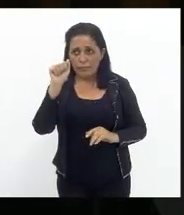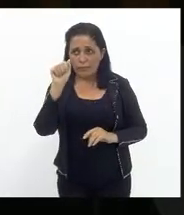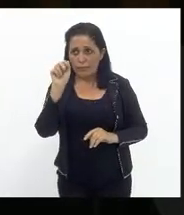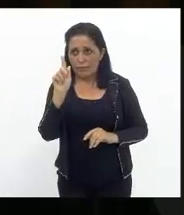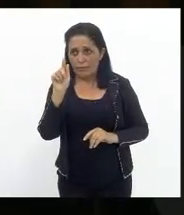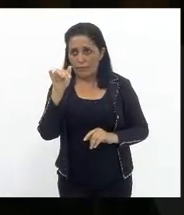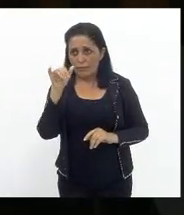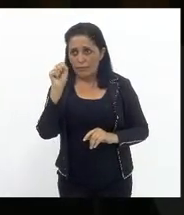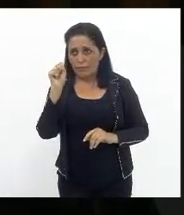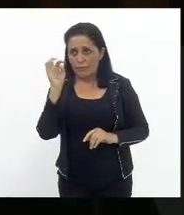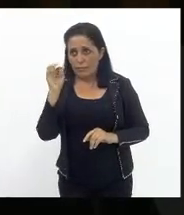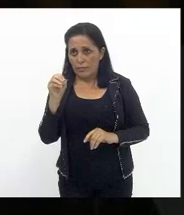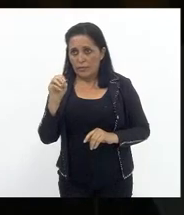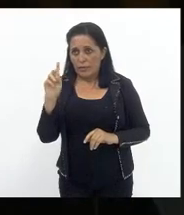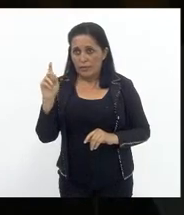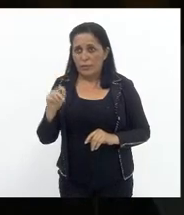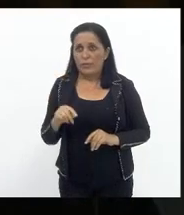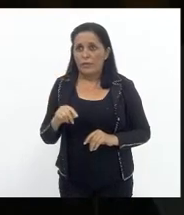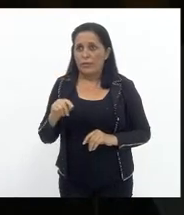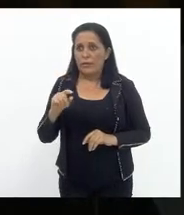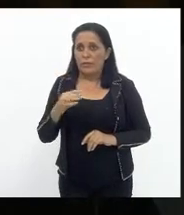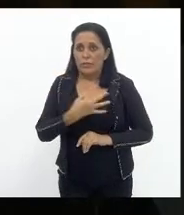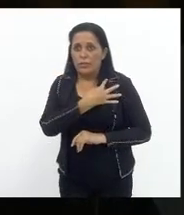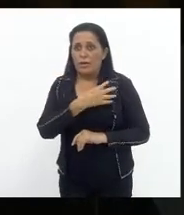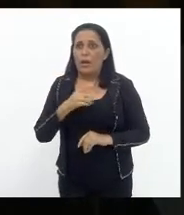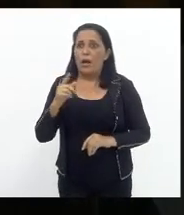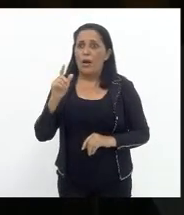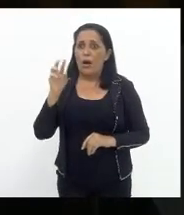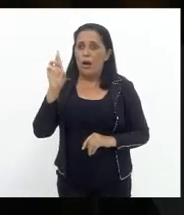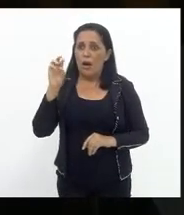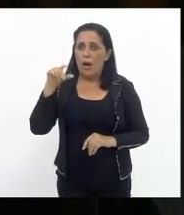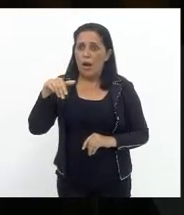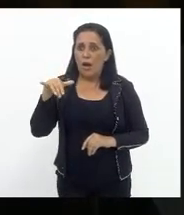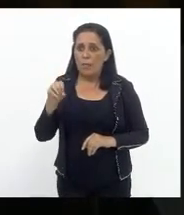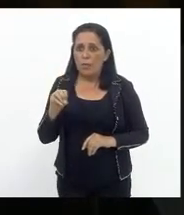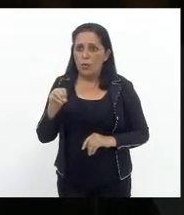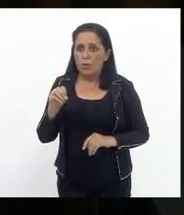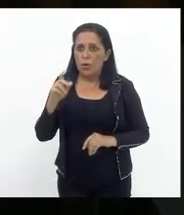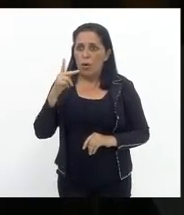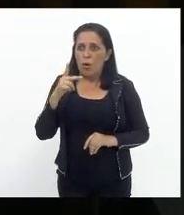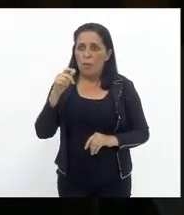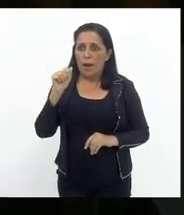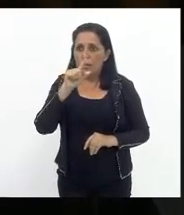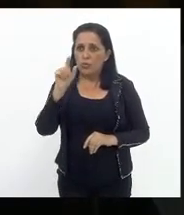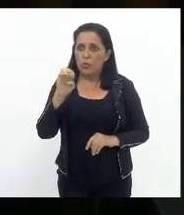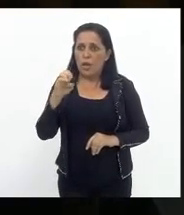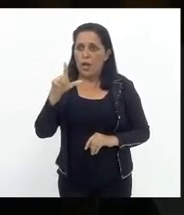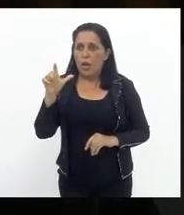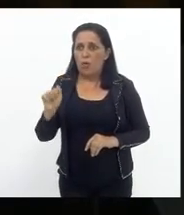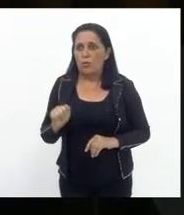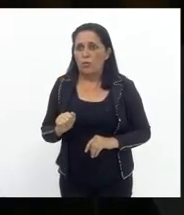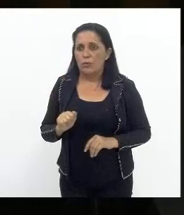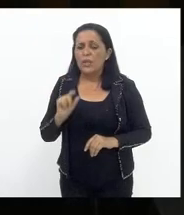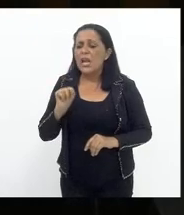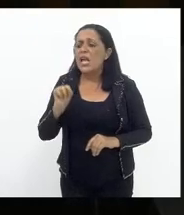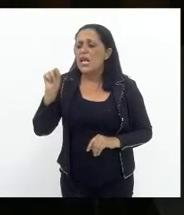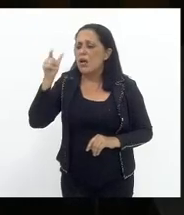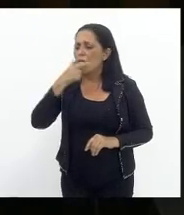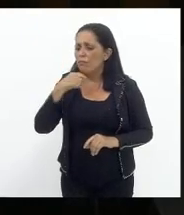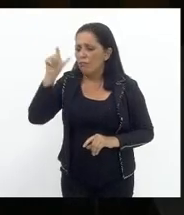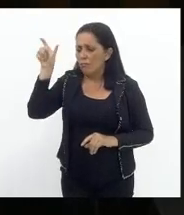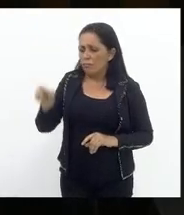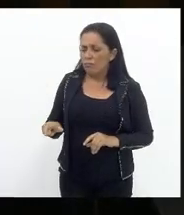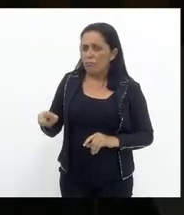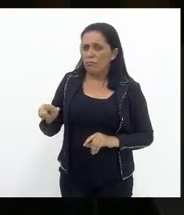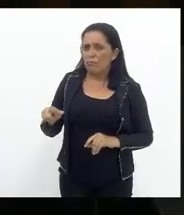Heleno. Pergunta ao general Ramos. Pergunta ao general Pazuello quem é o subtenente Elmo. E